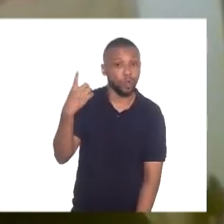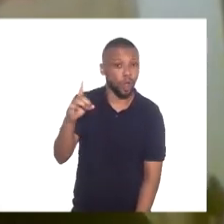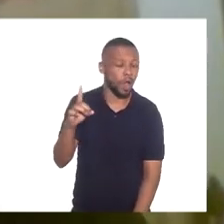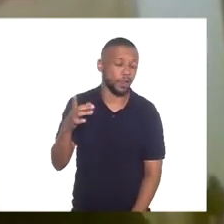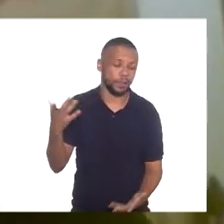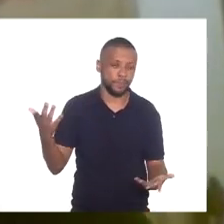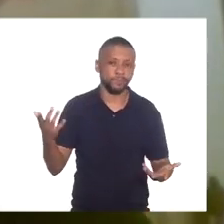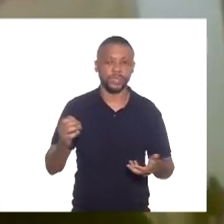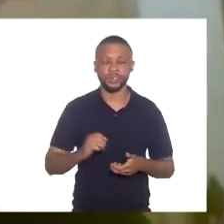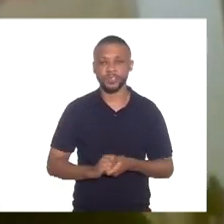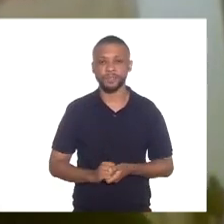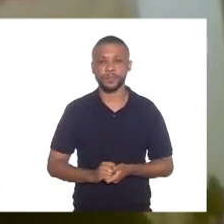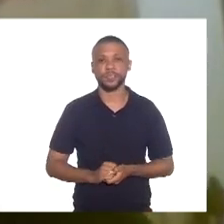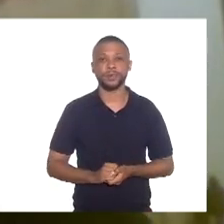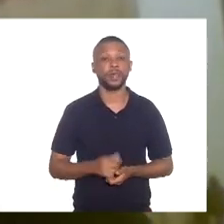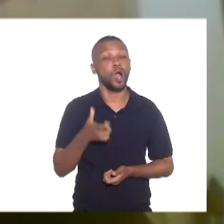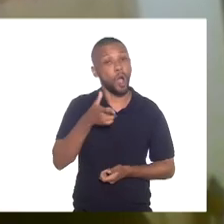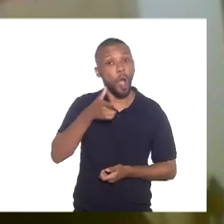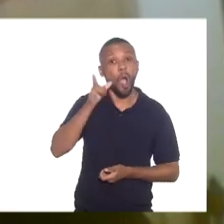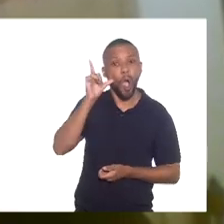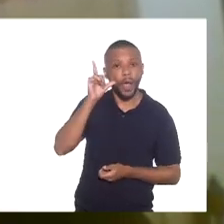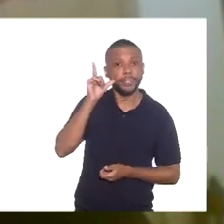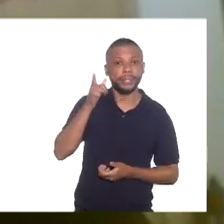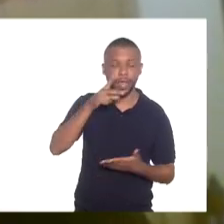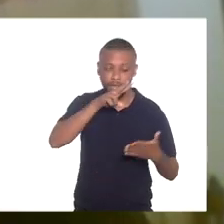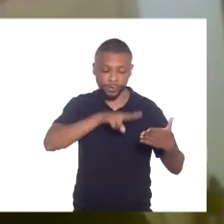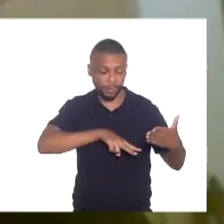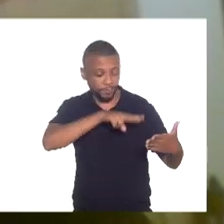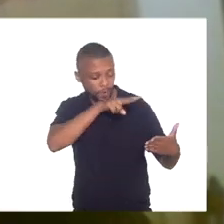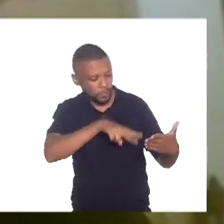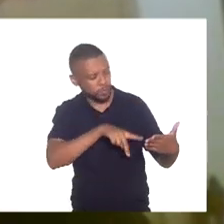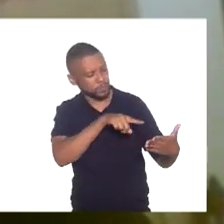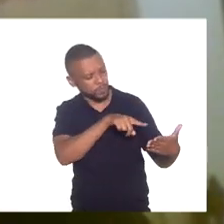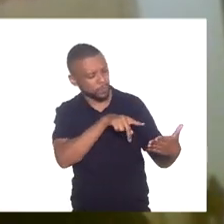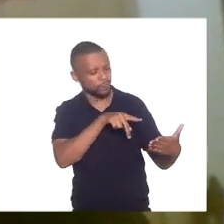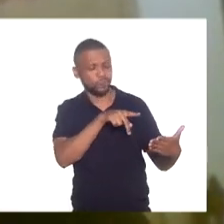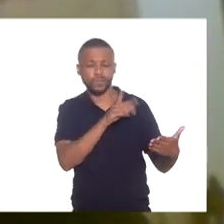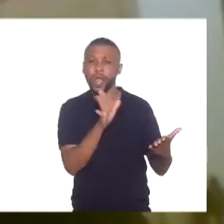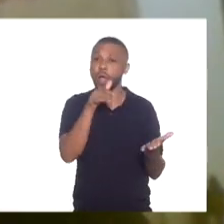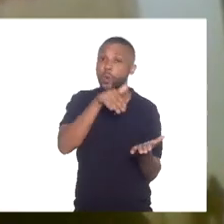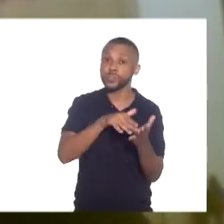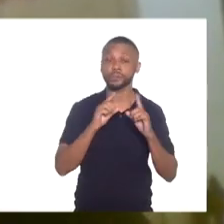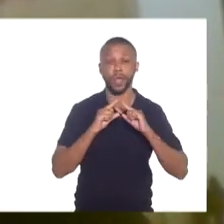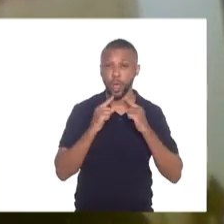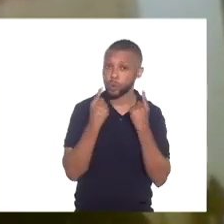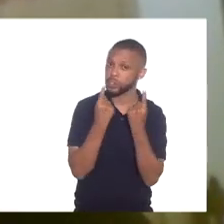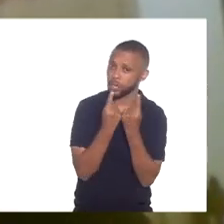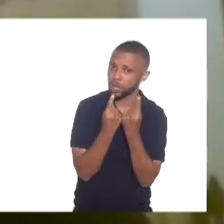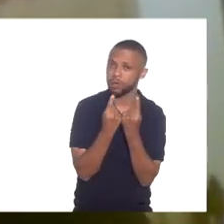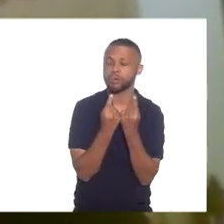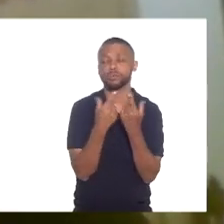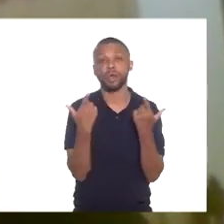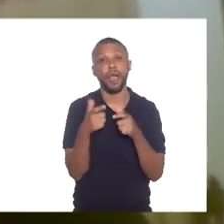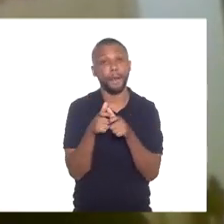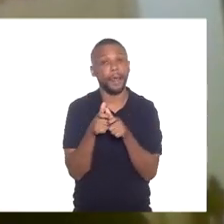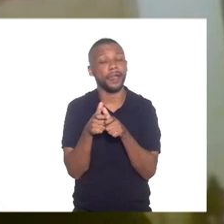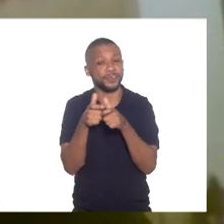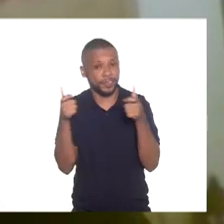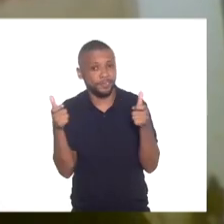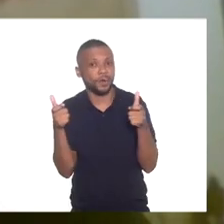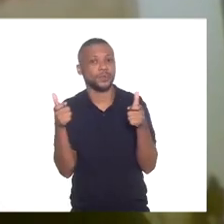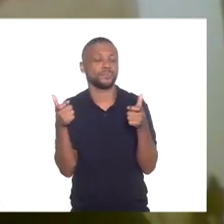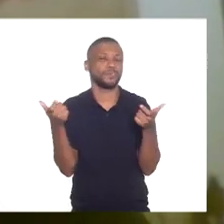lendo a questão da última reunião da OPEP, né, a maioria dos analistas que